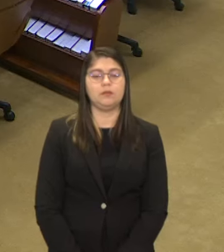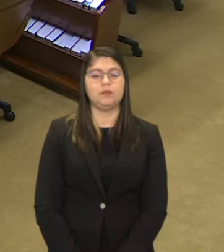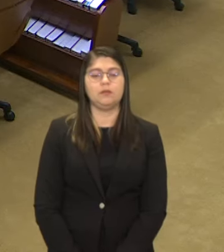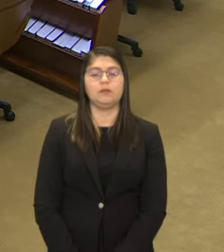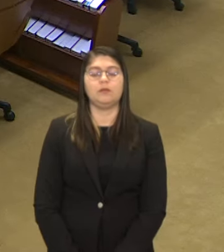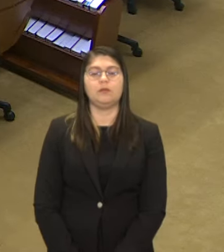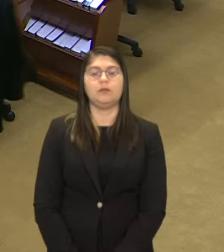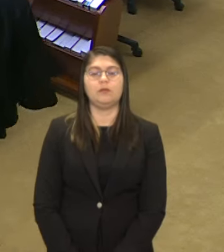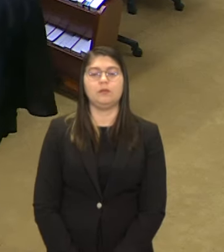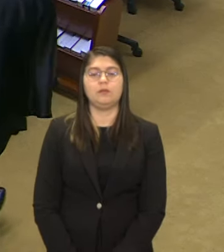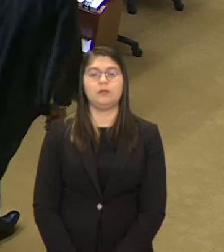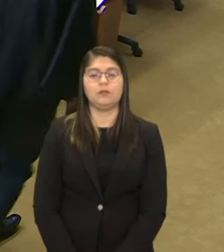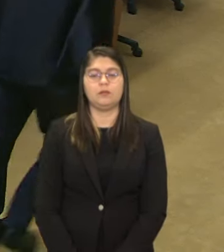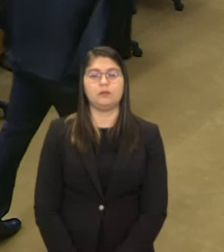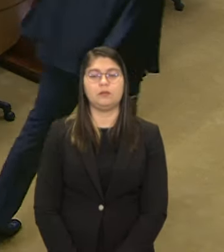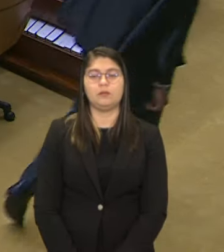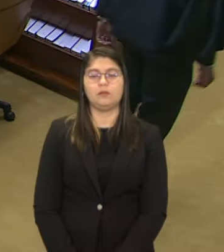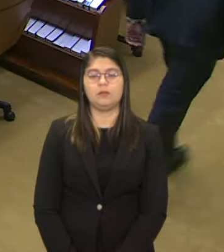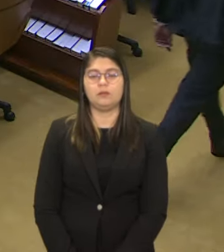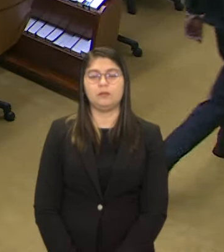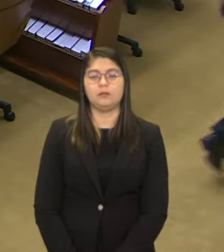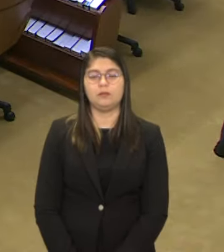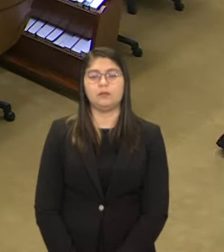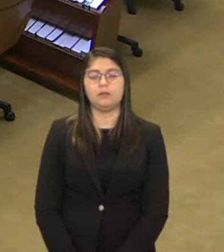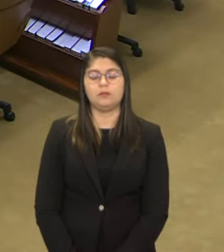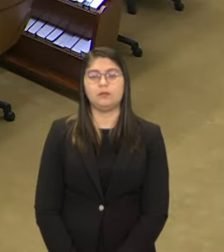Fiquei tão envolvido na homologação que não...